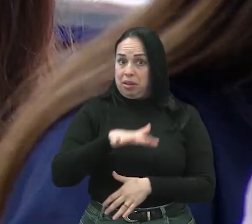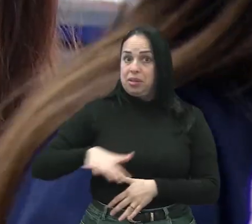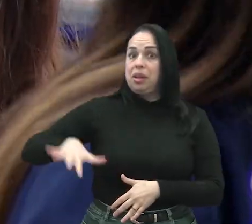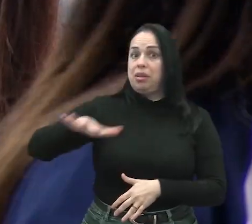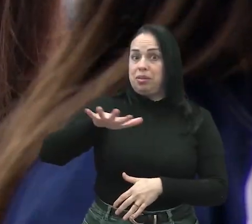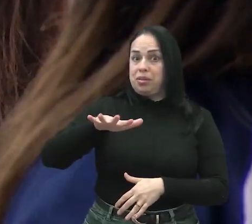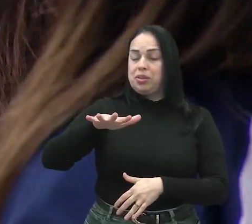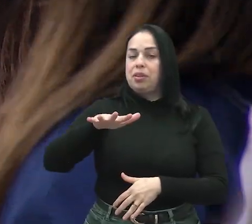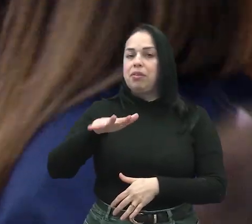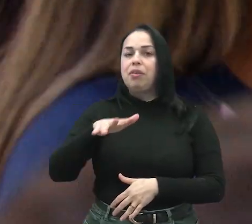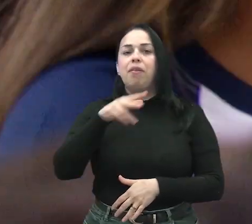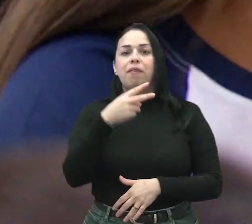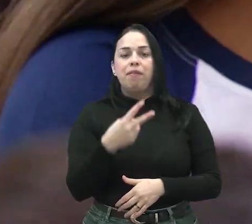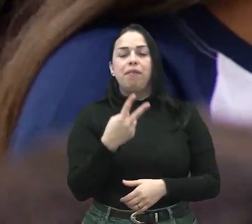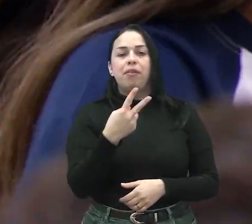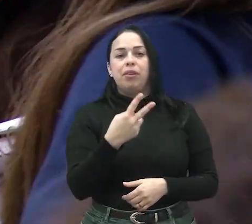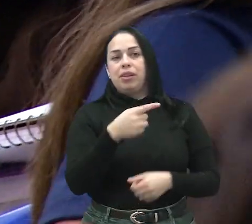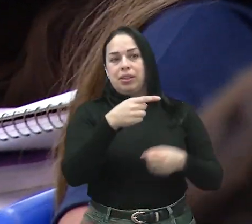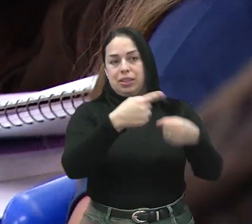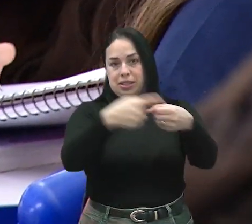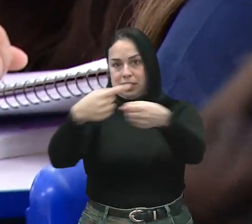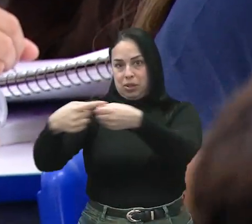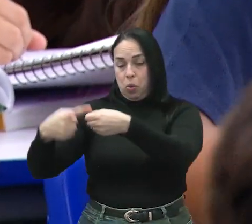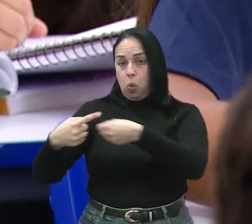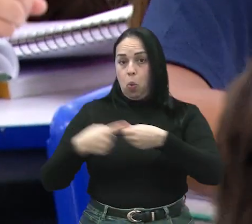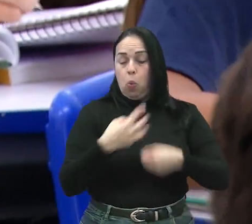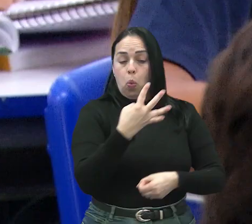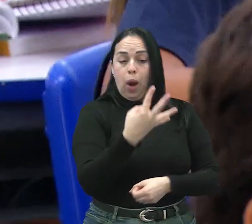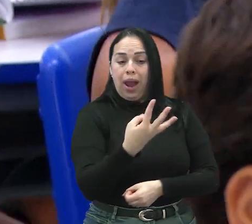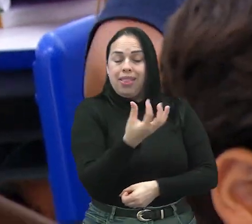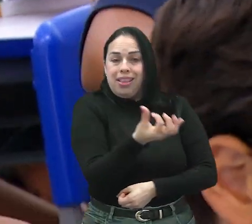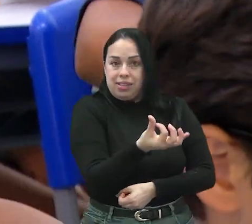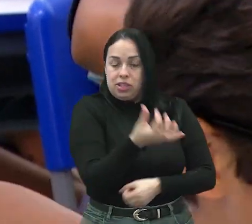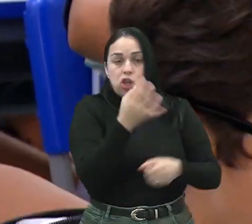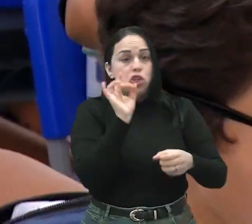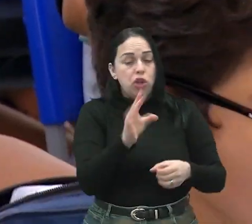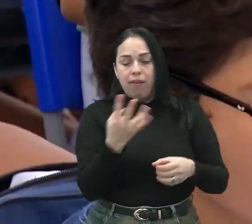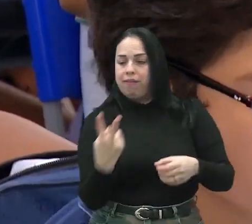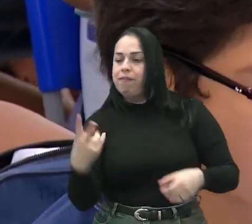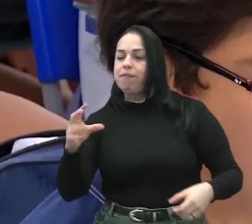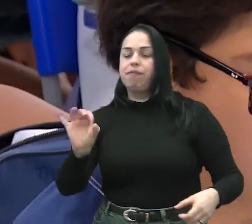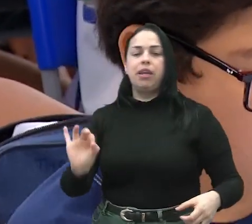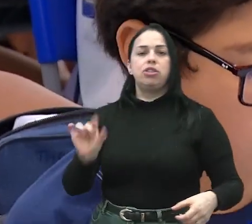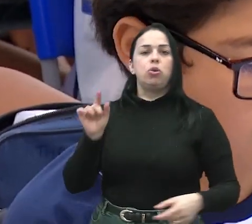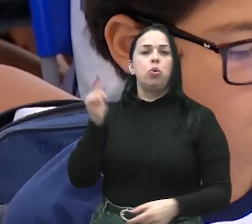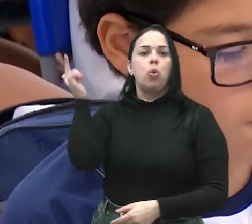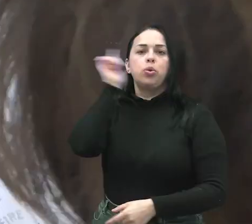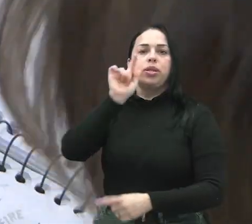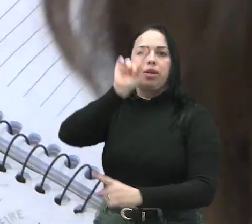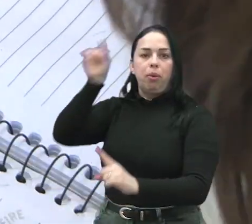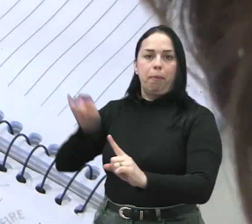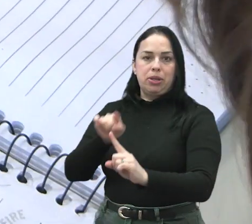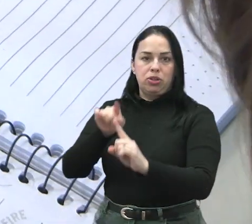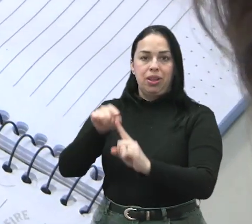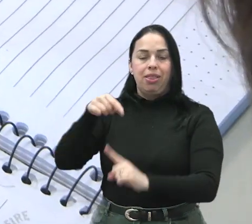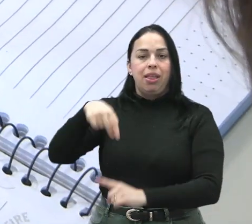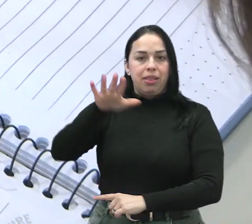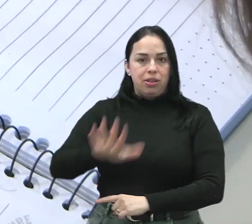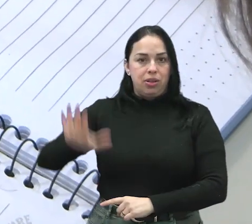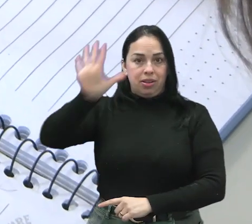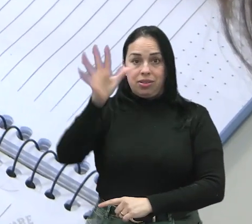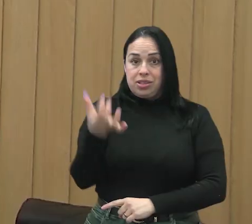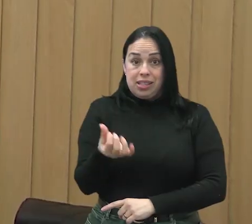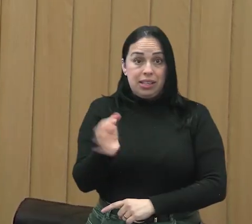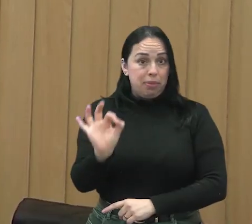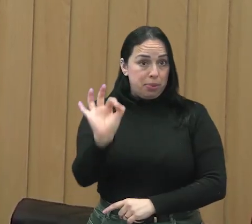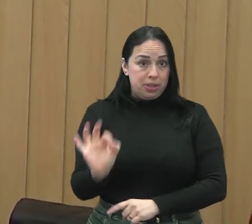regional, apenas 20 das 46 cidades do Vale e região atingiram a meta nacional, que era de